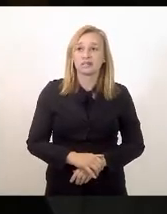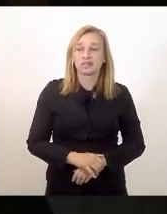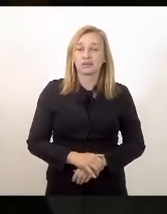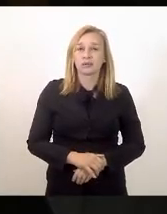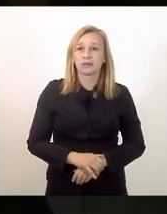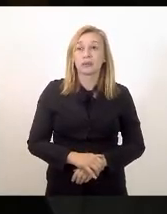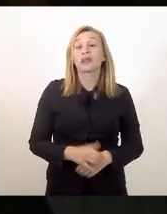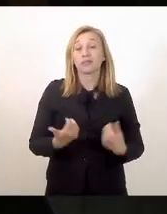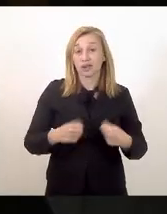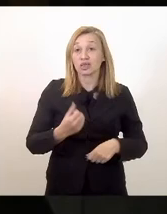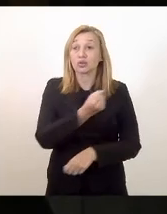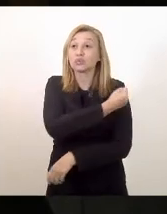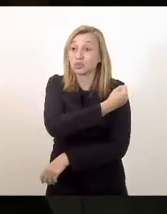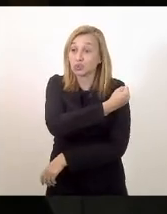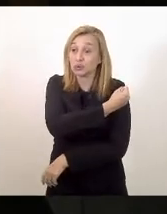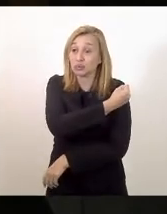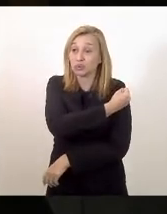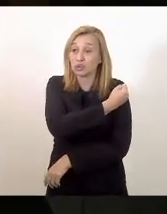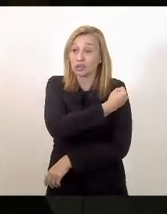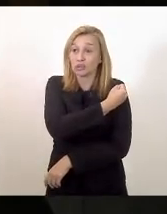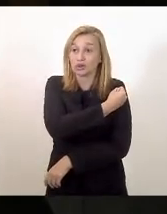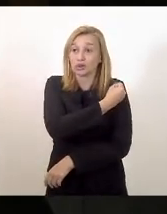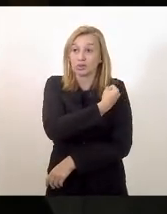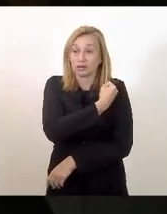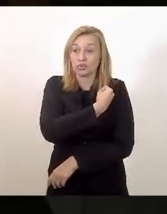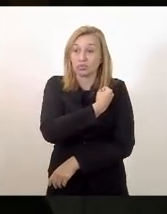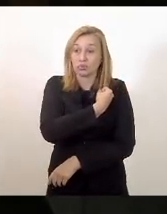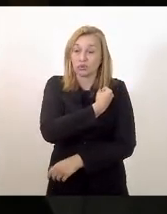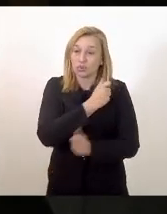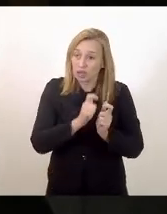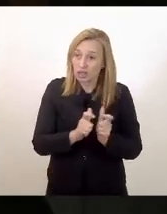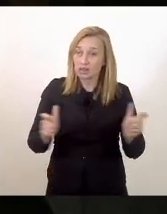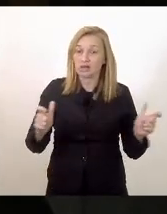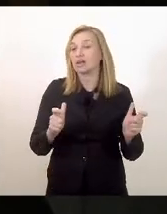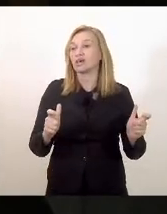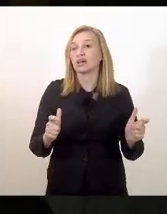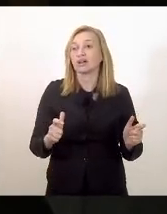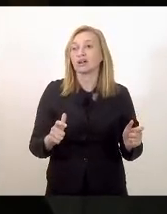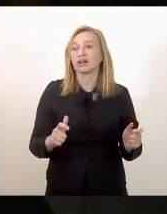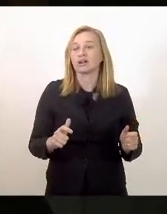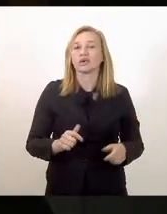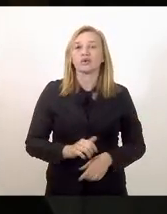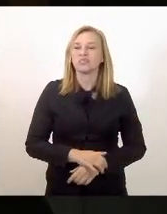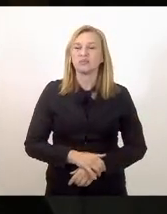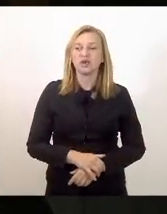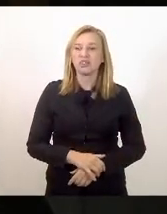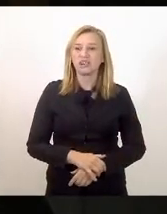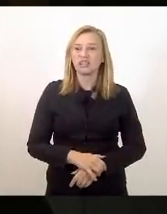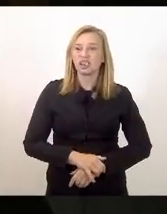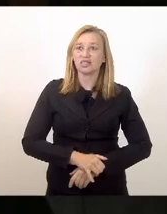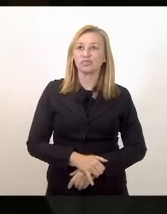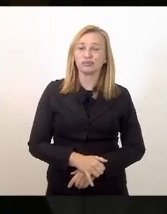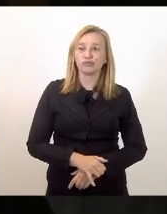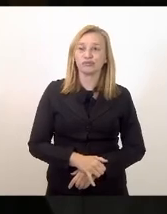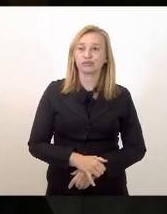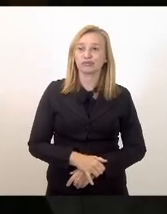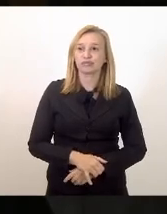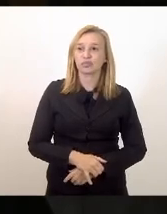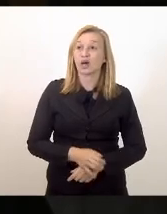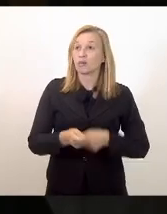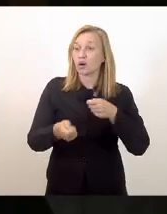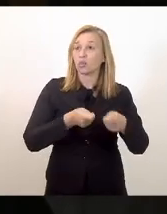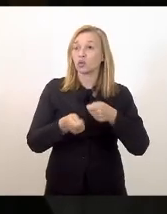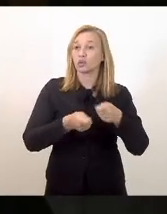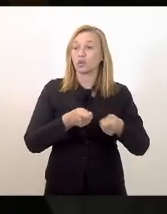Tem que aumentar as equipes de limpeza. Tem que garantir maior corpo profissional para controlar